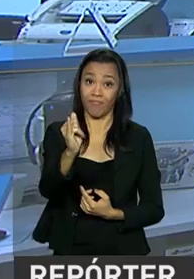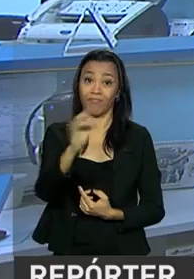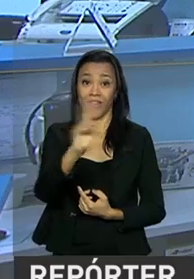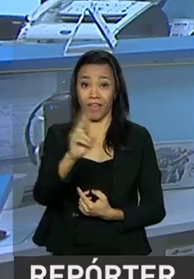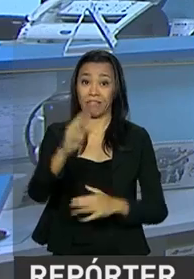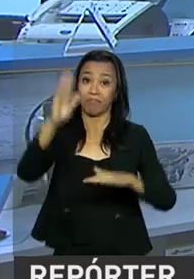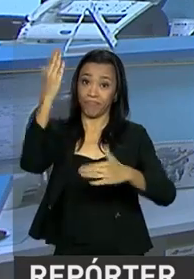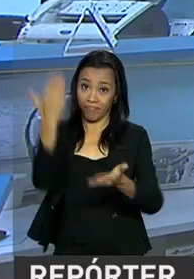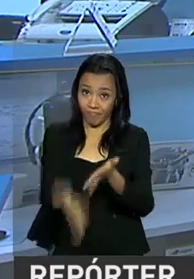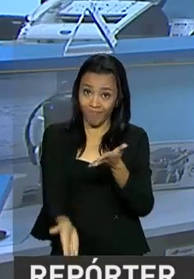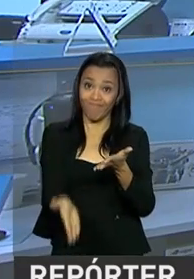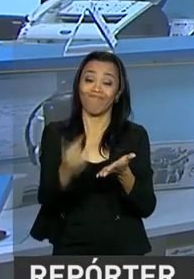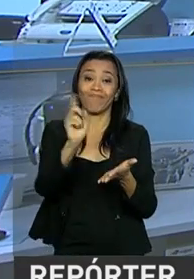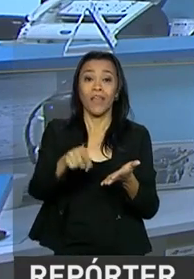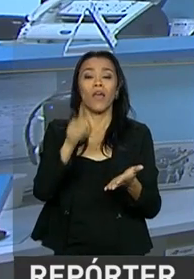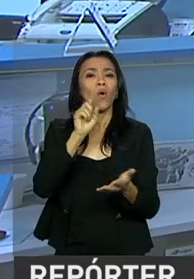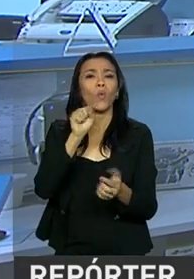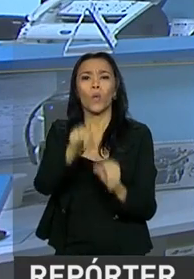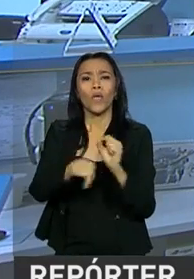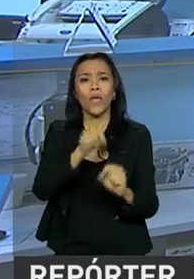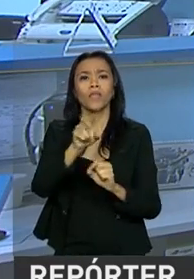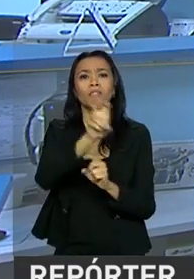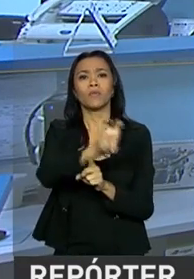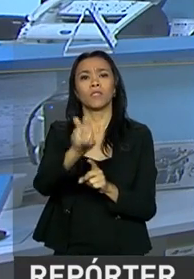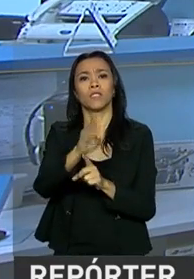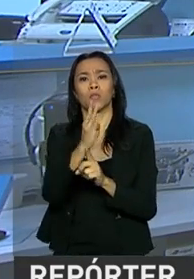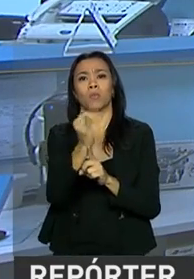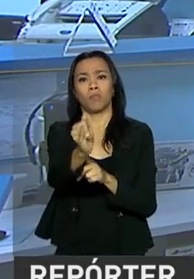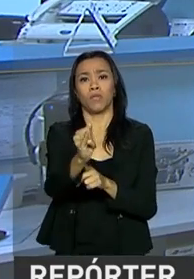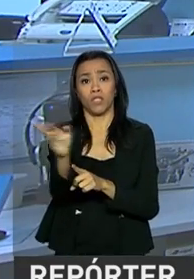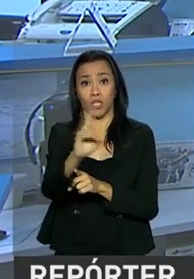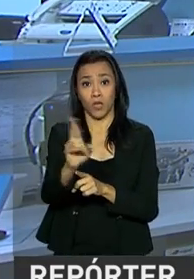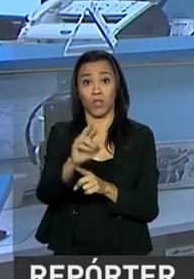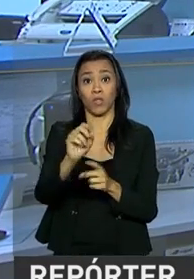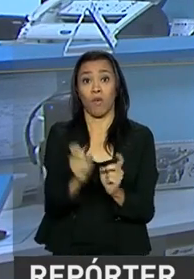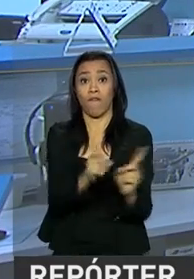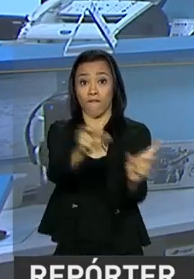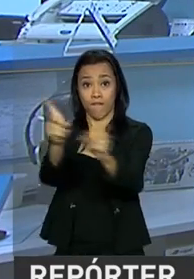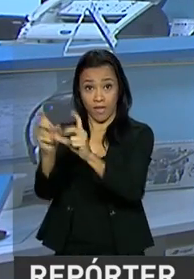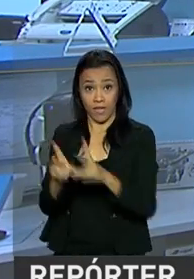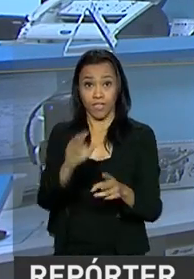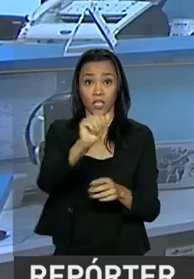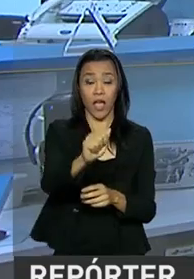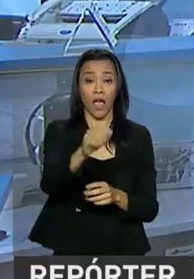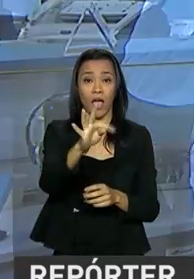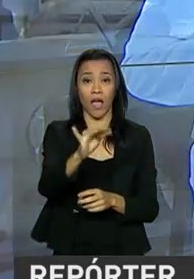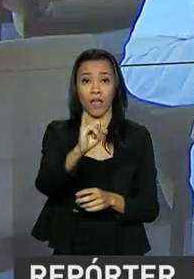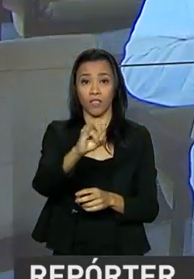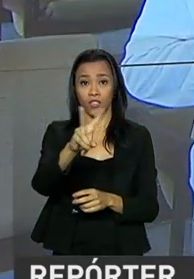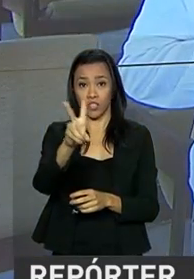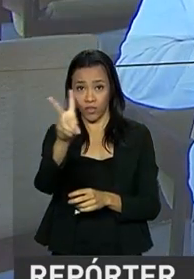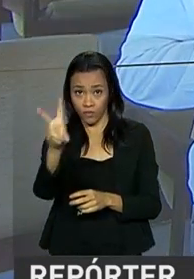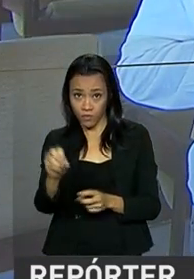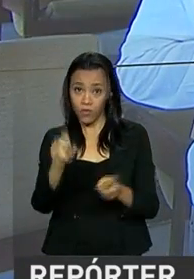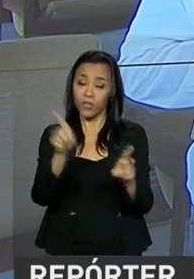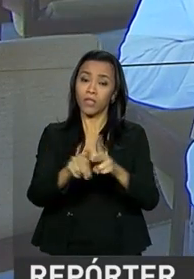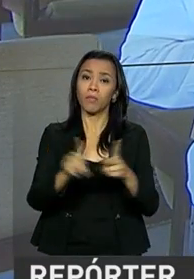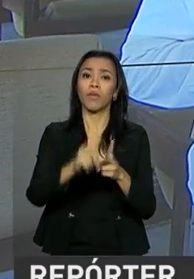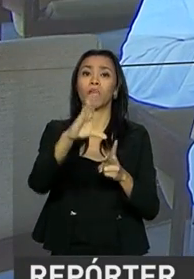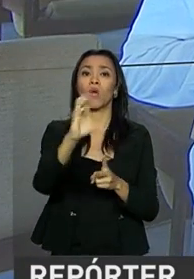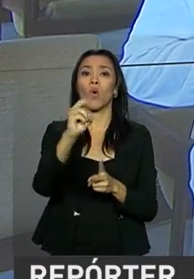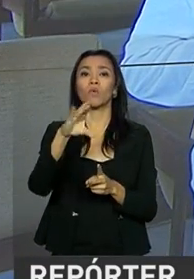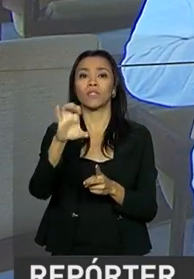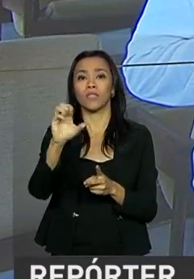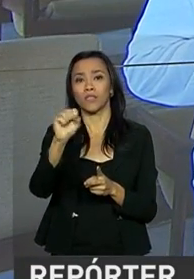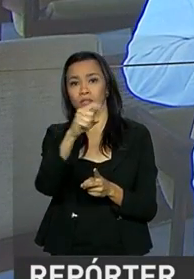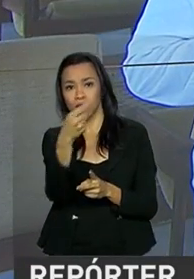resultado inclui a geração de 55 bilhões de reais com a venda de ativos e concessões Taíssa Dias traz outras informações pra gente do